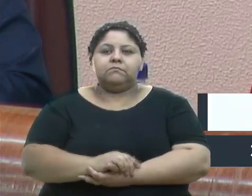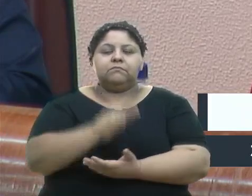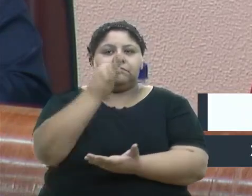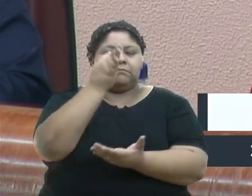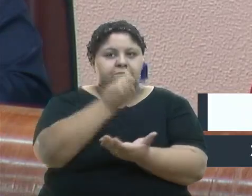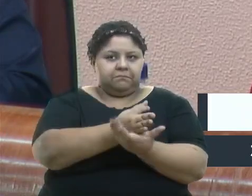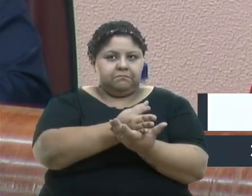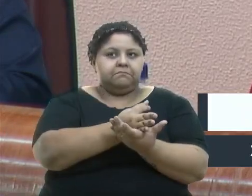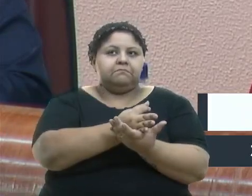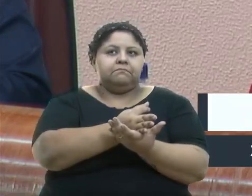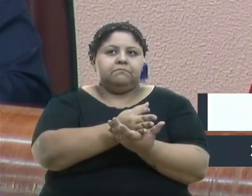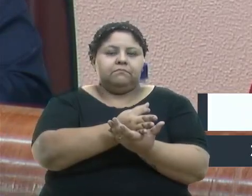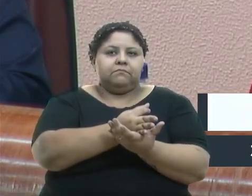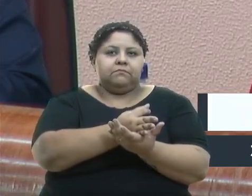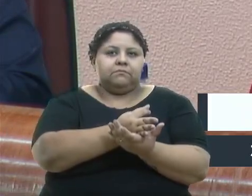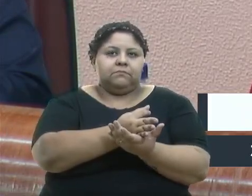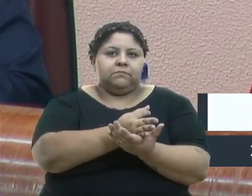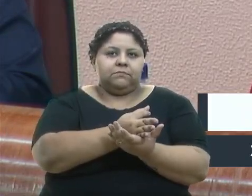Ausentes,